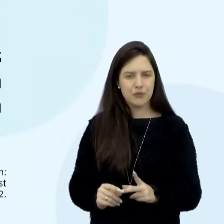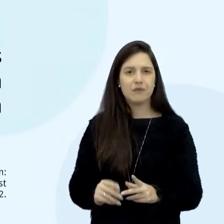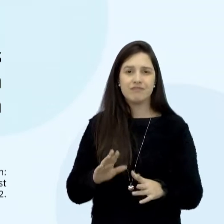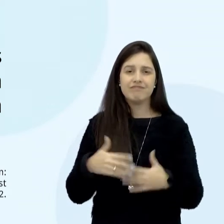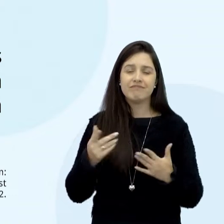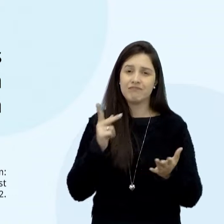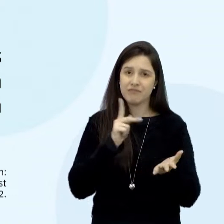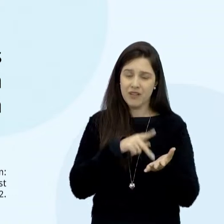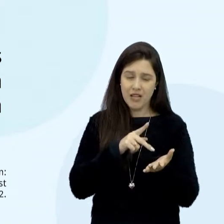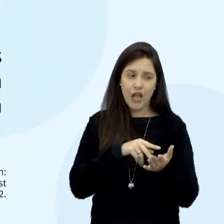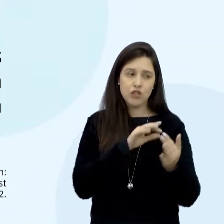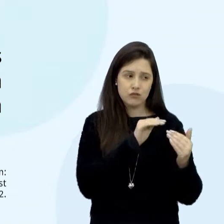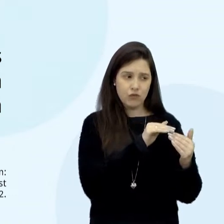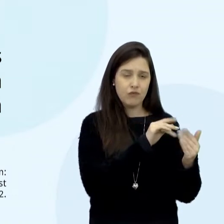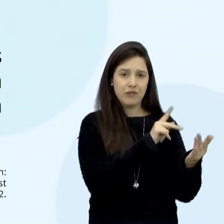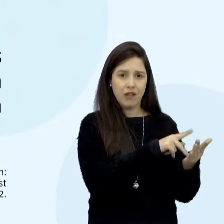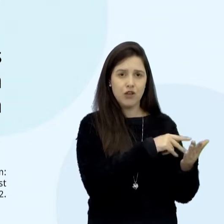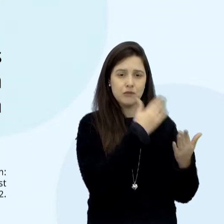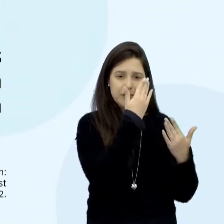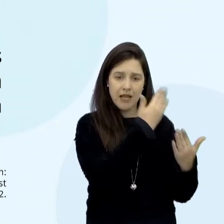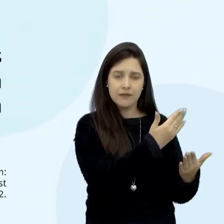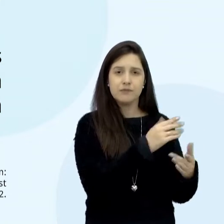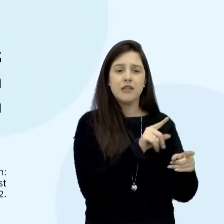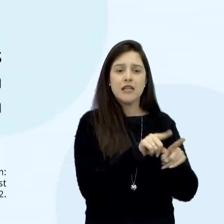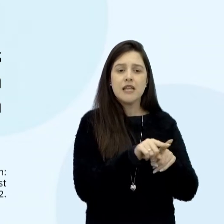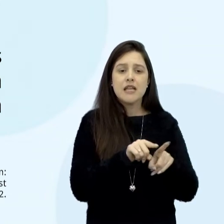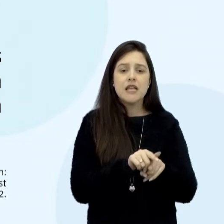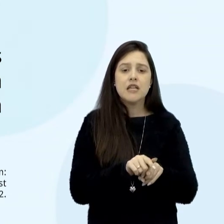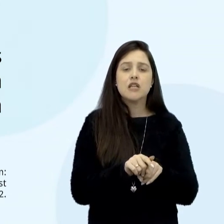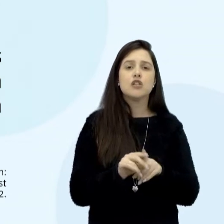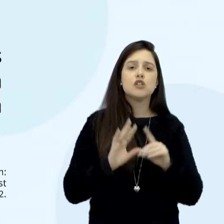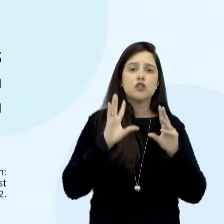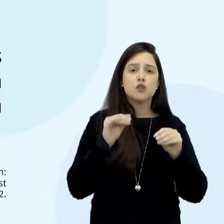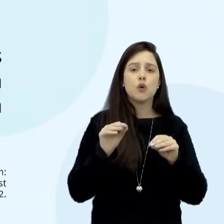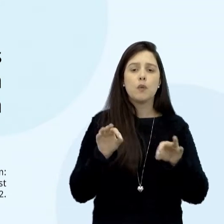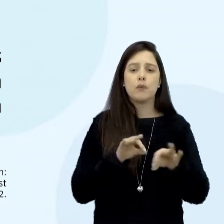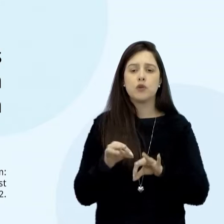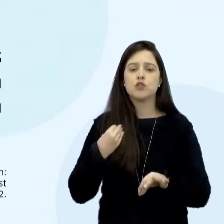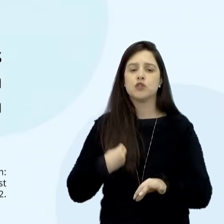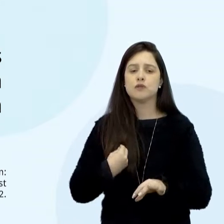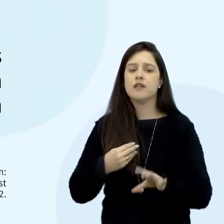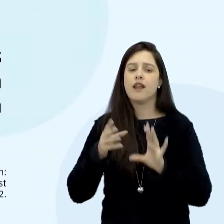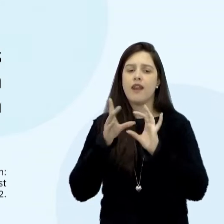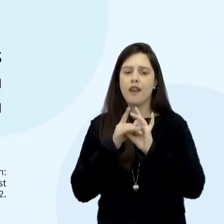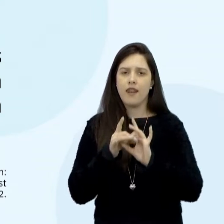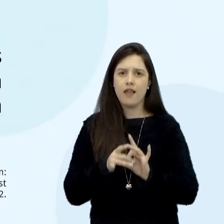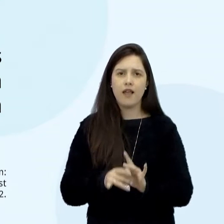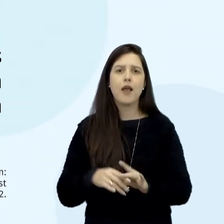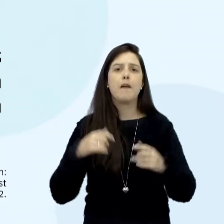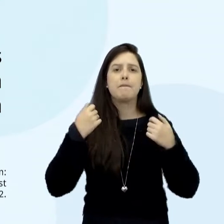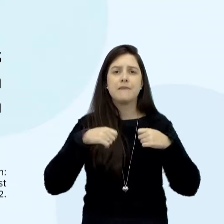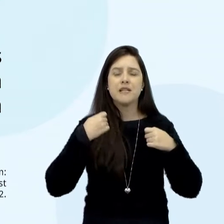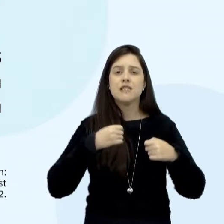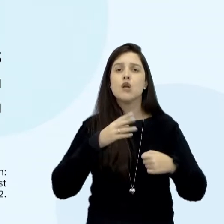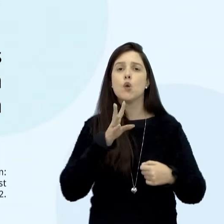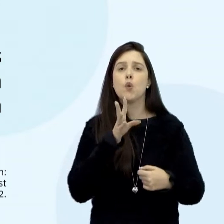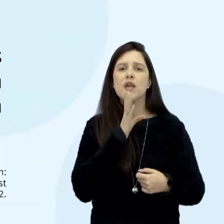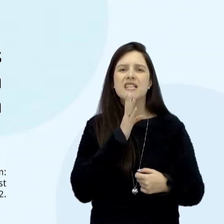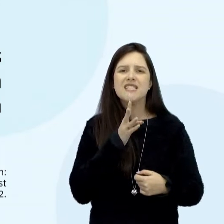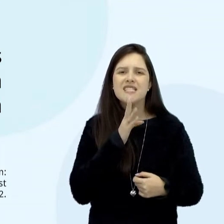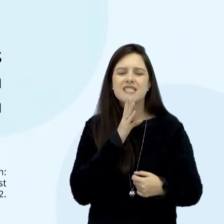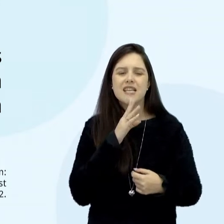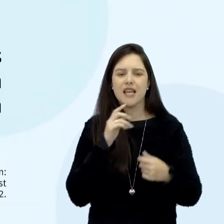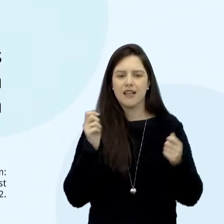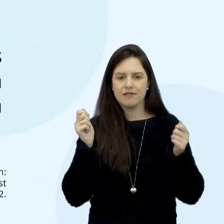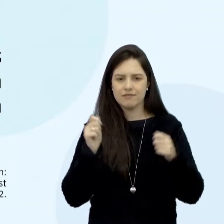só, ligado também a projetos de vida, né? Estudantes que têm projetos de vida ligado a turismo, precisa conhecer o IPHAN, que